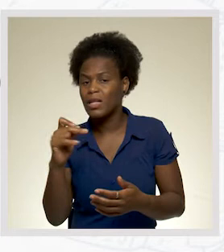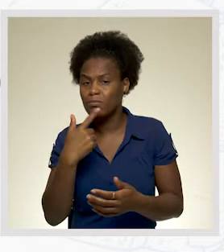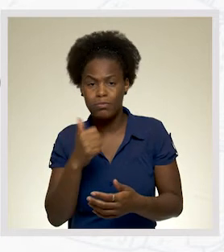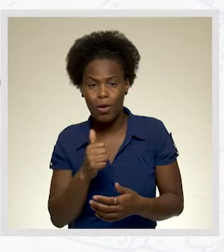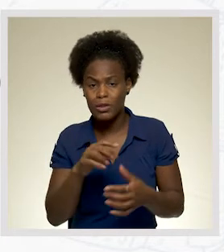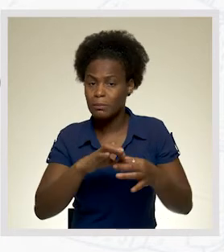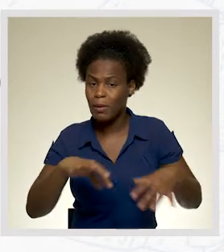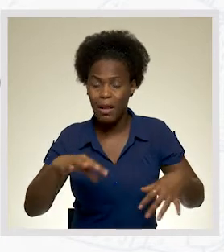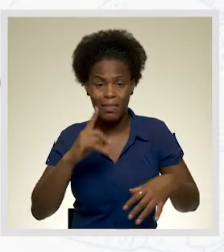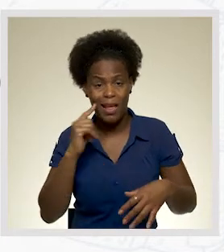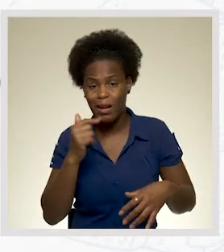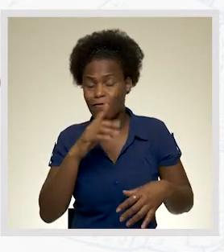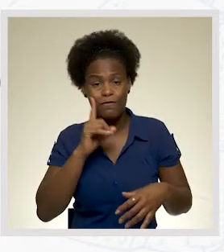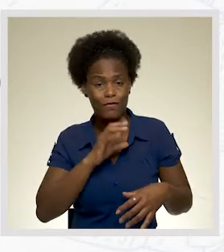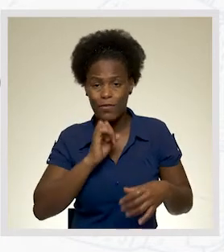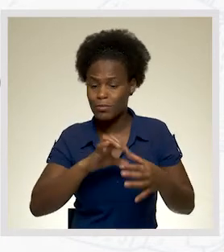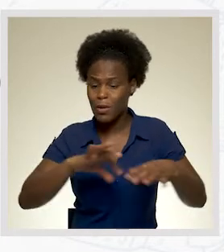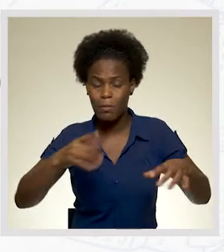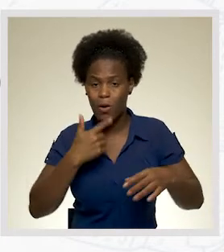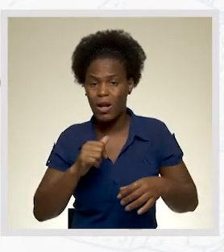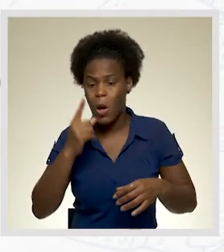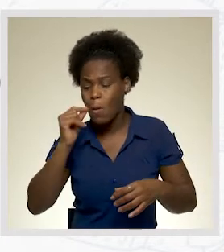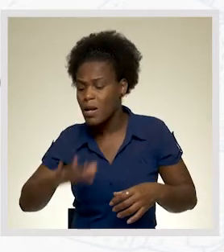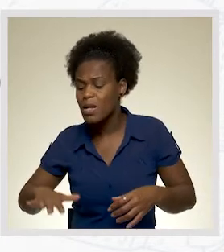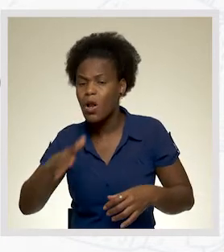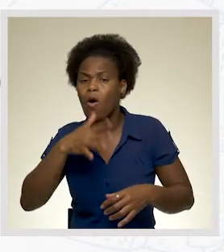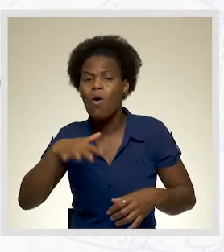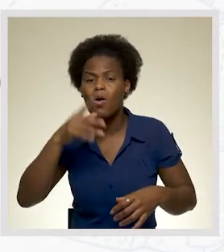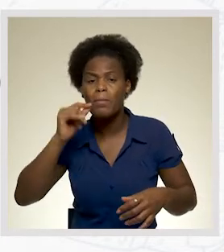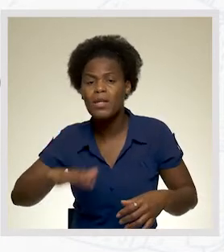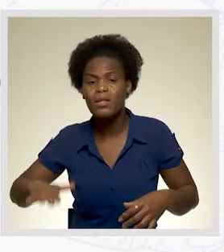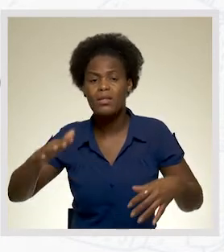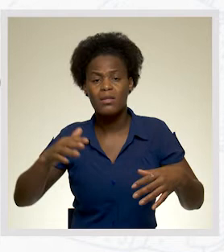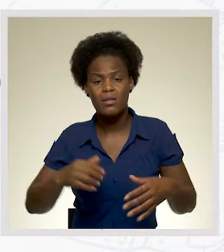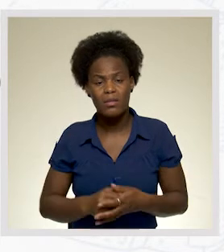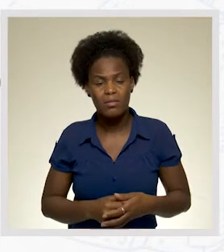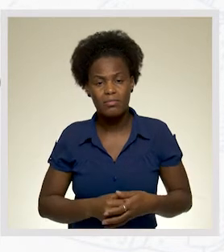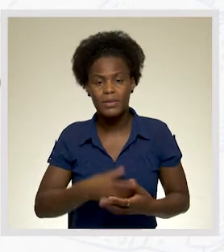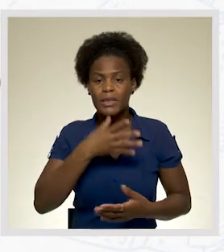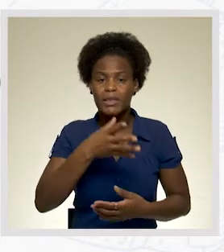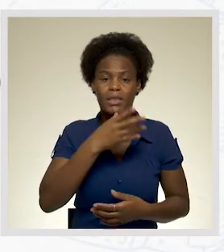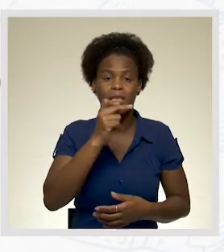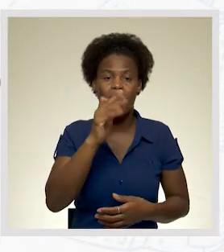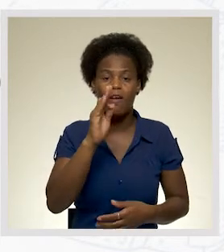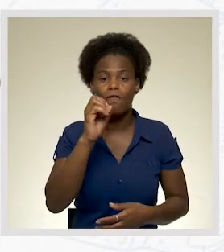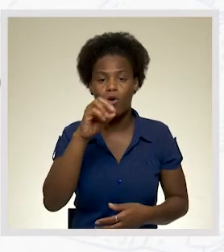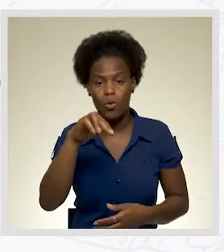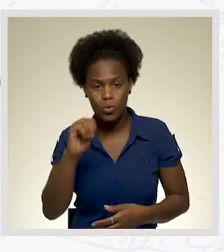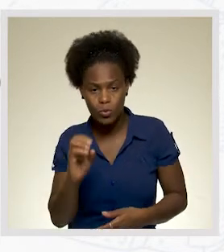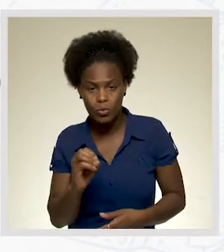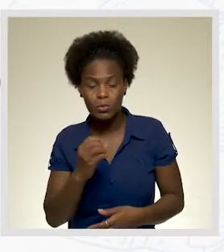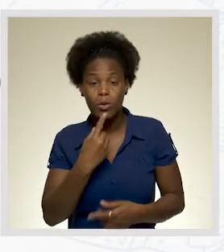dela. E o pequeno? Onde está o pequeno? Exclamou Afonso. Pedro